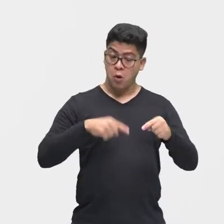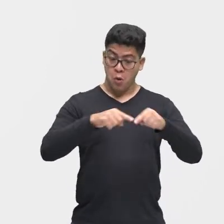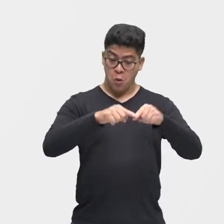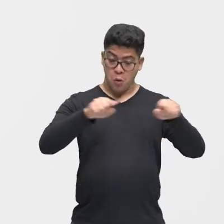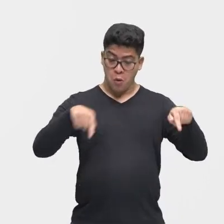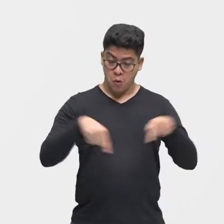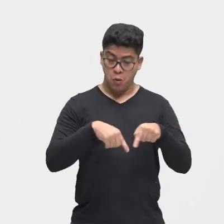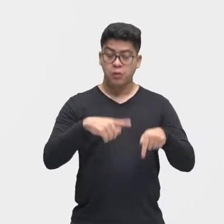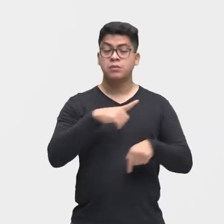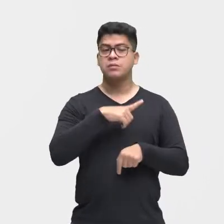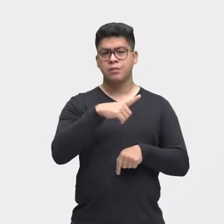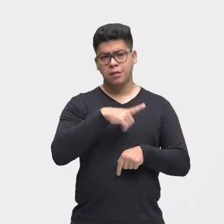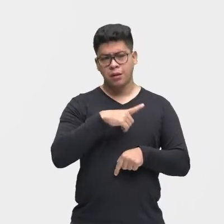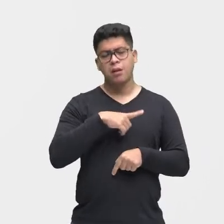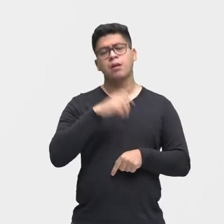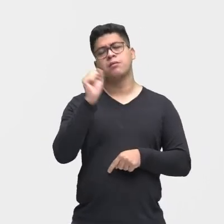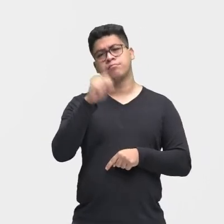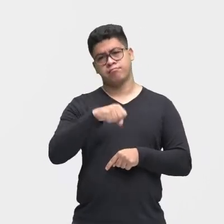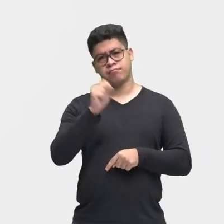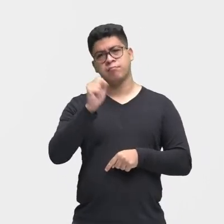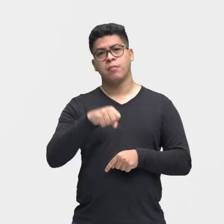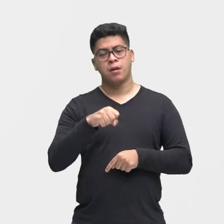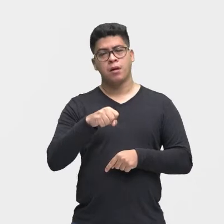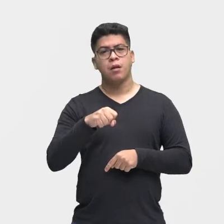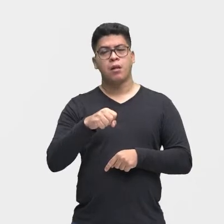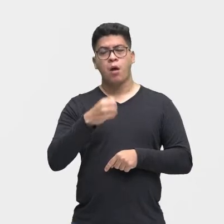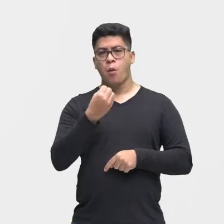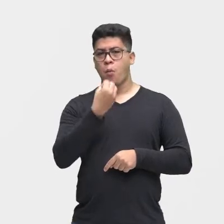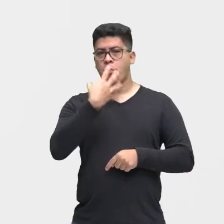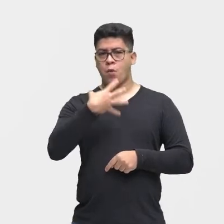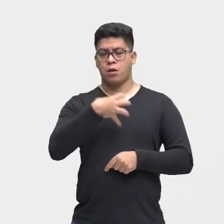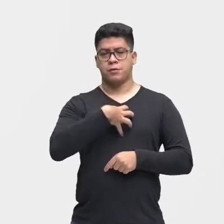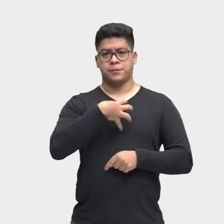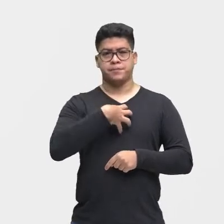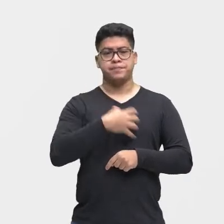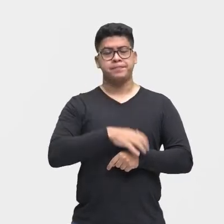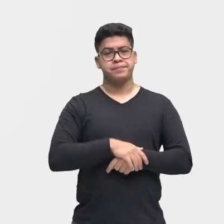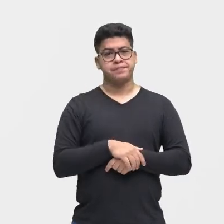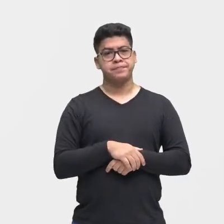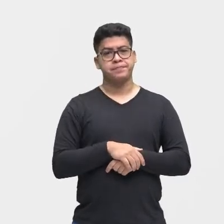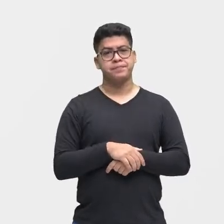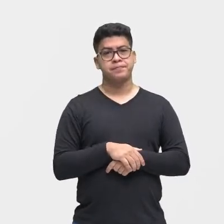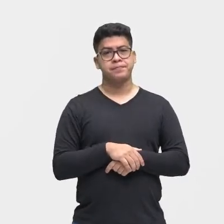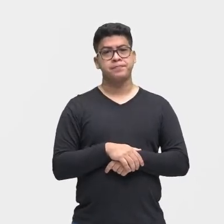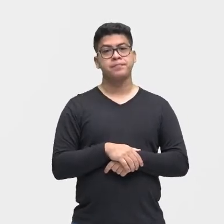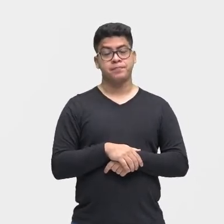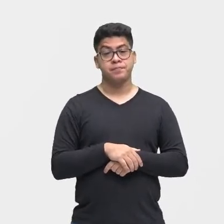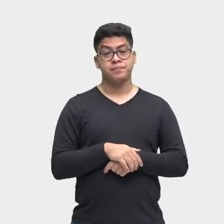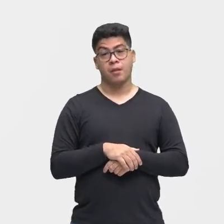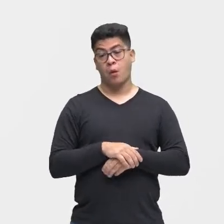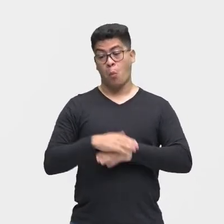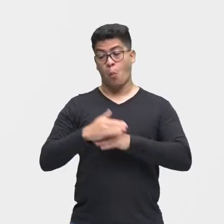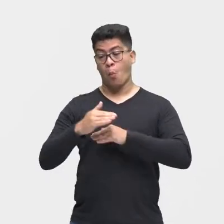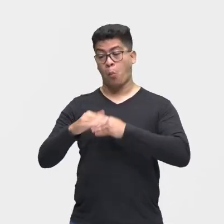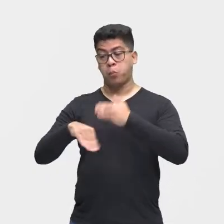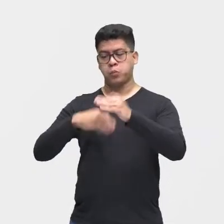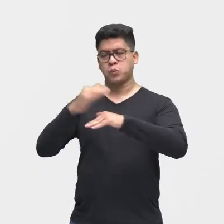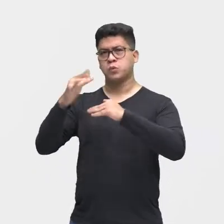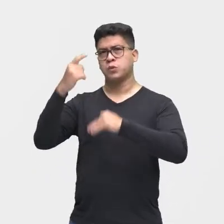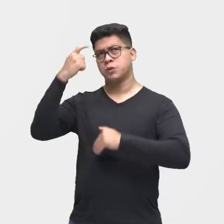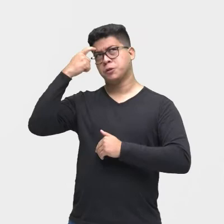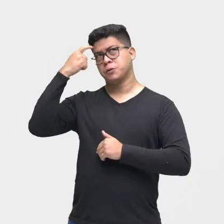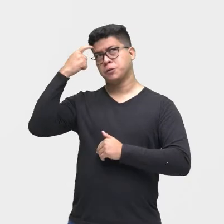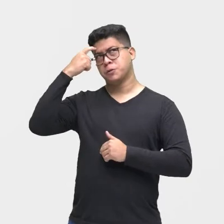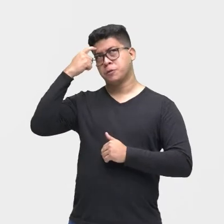o xadrez também possui aí no seus benefícios vamos ver quais são primeiro maior desenvoltura ao